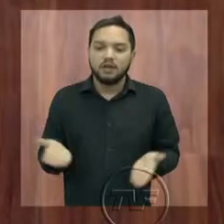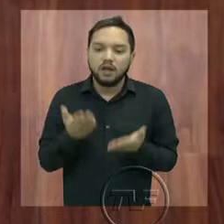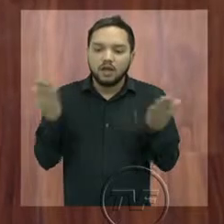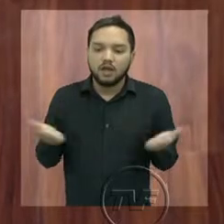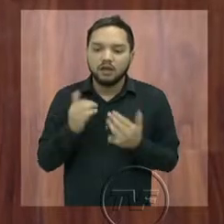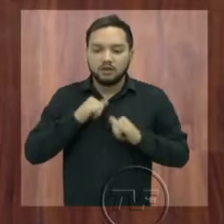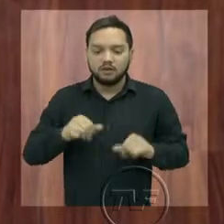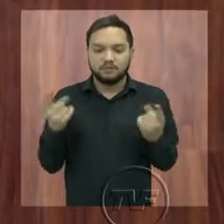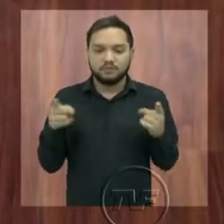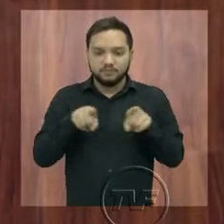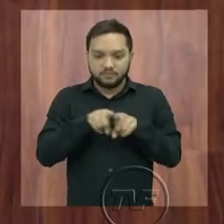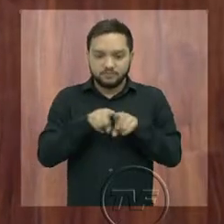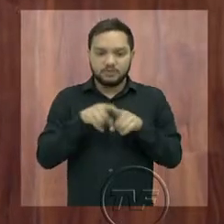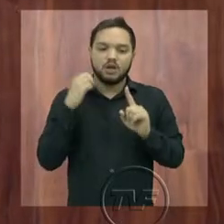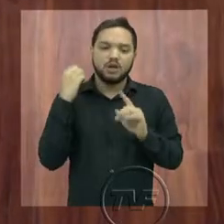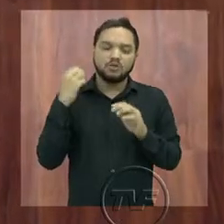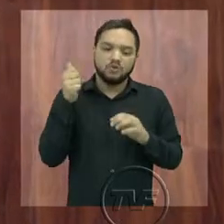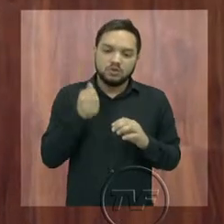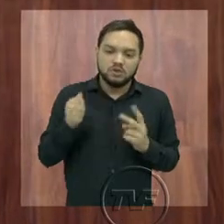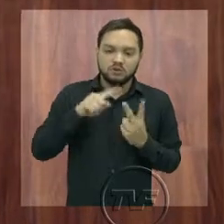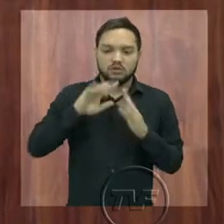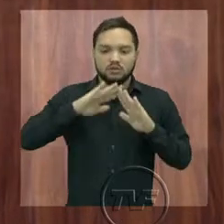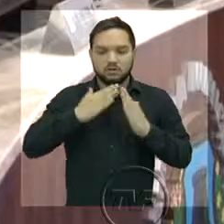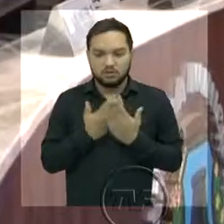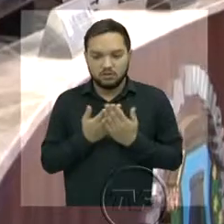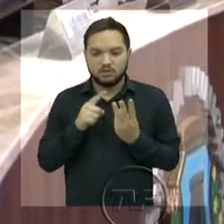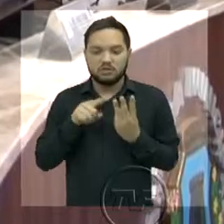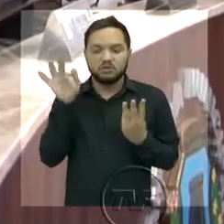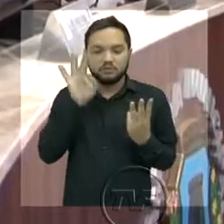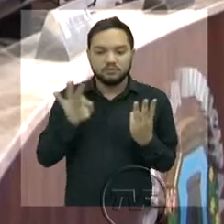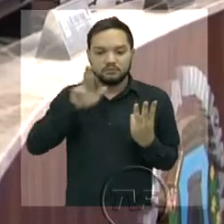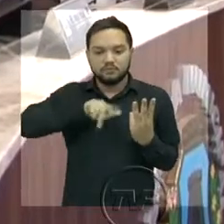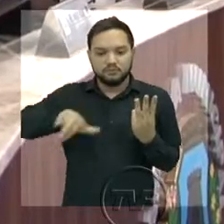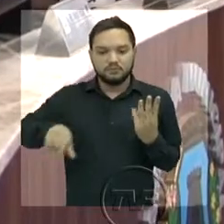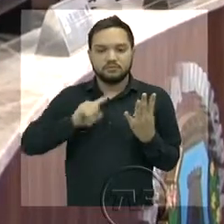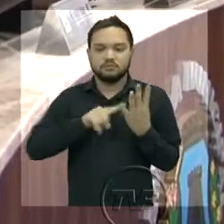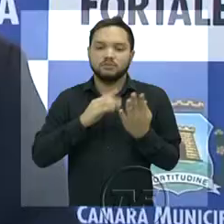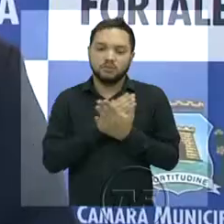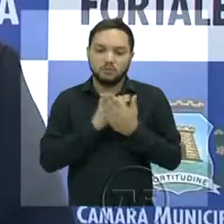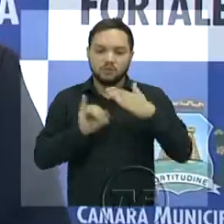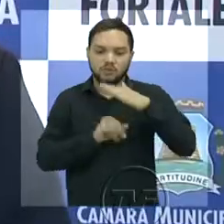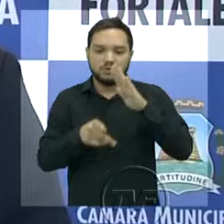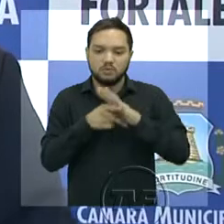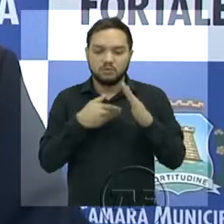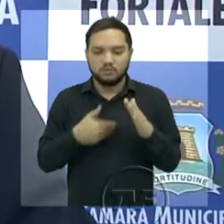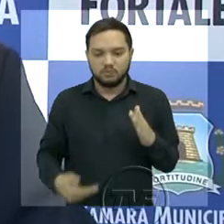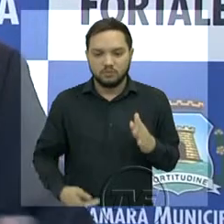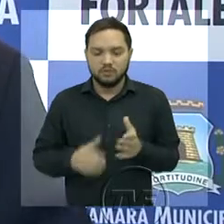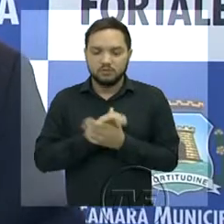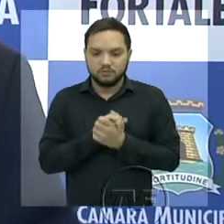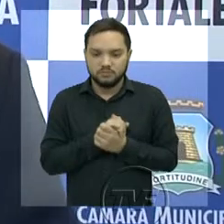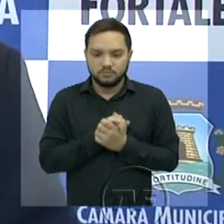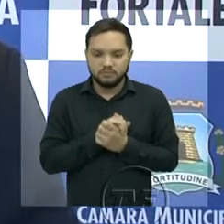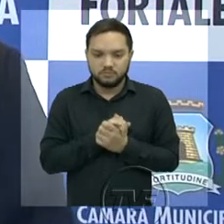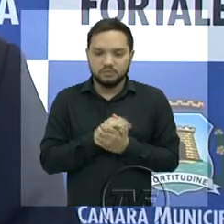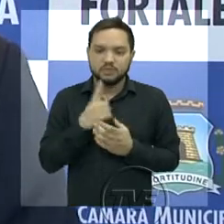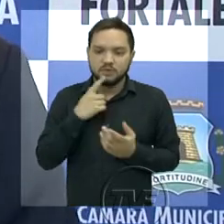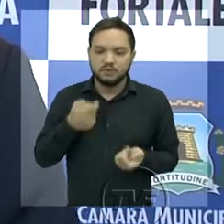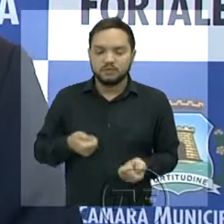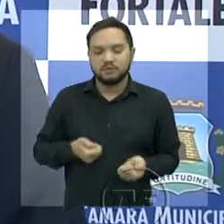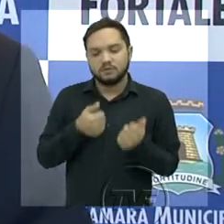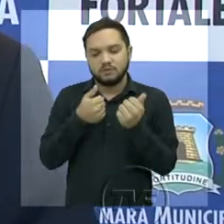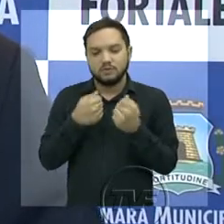em parceria com associações, escolas, faculdades e órgãos públicos. Doar sangue precisa de